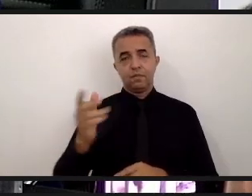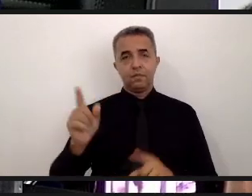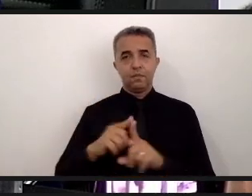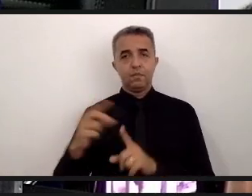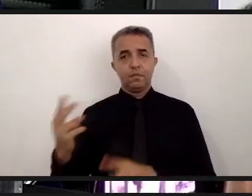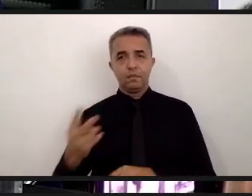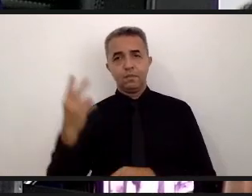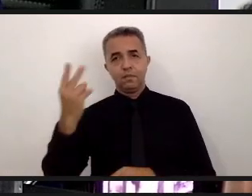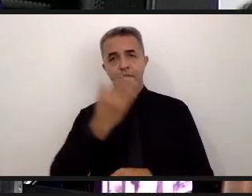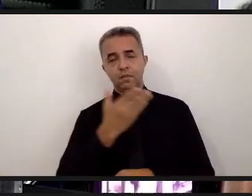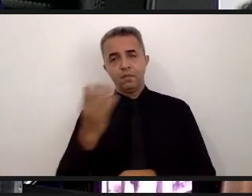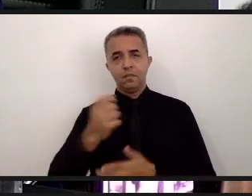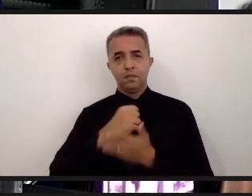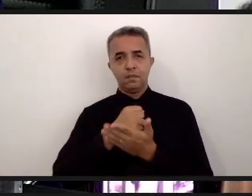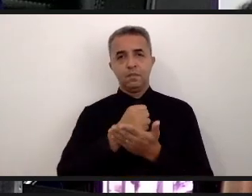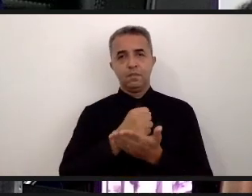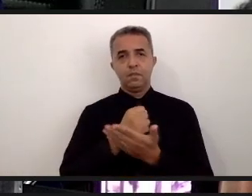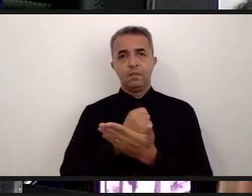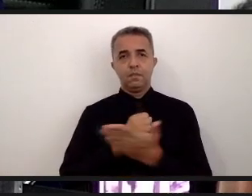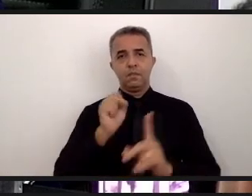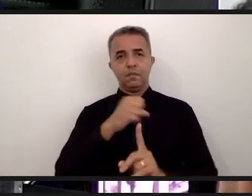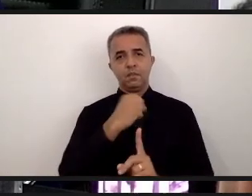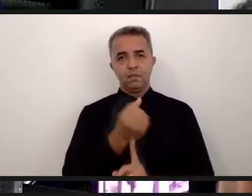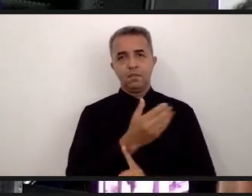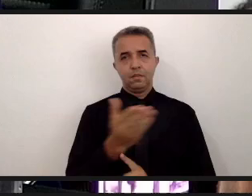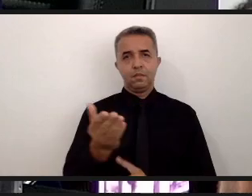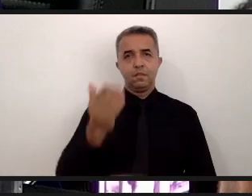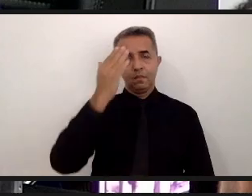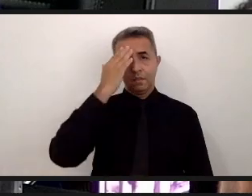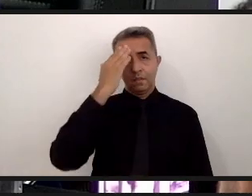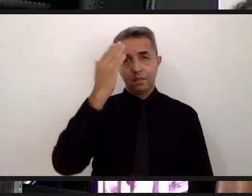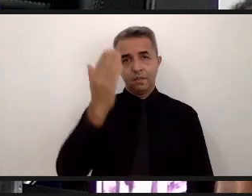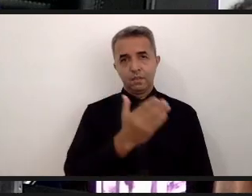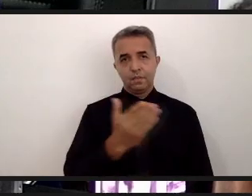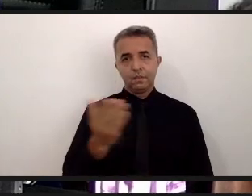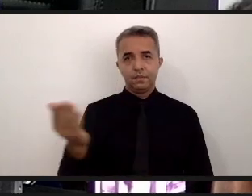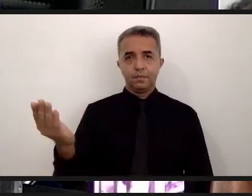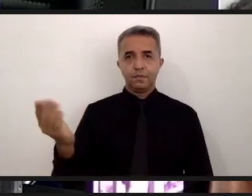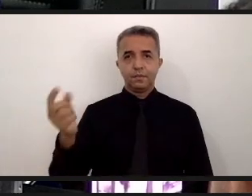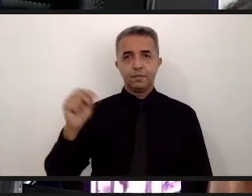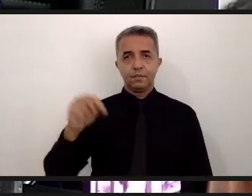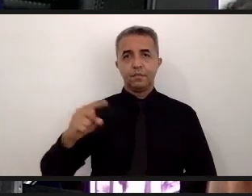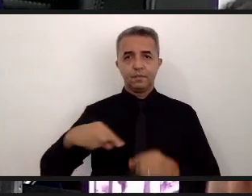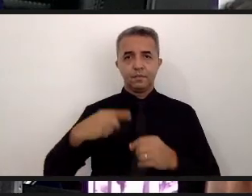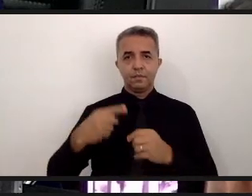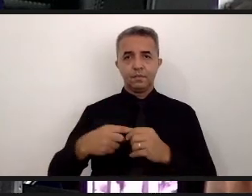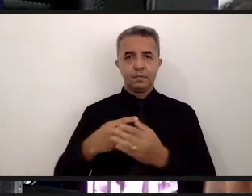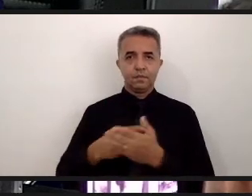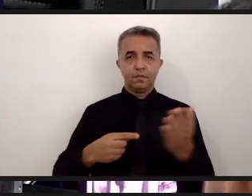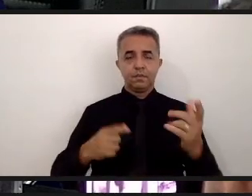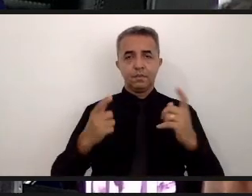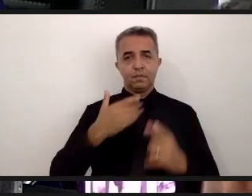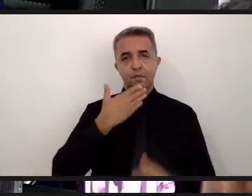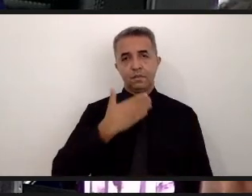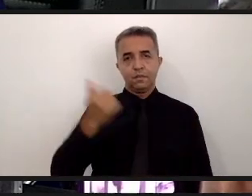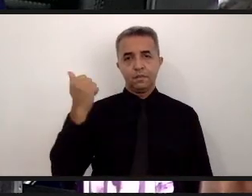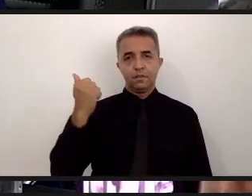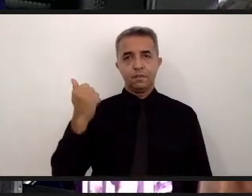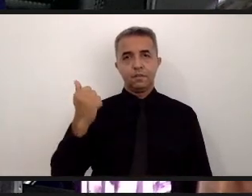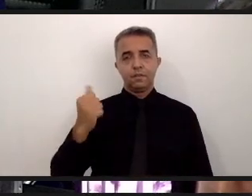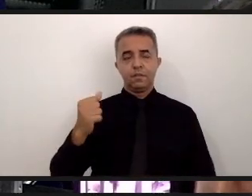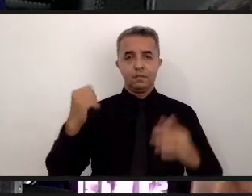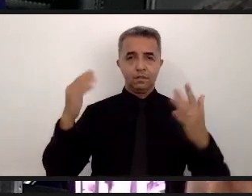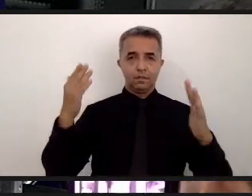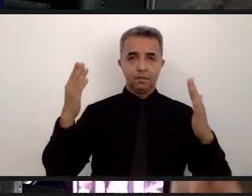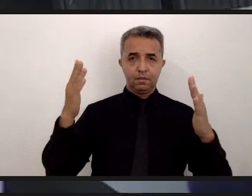significativas contribuições para a nossa sociedade. Obrigado por fazerem da nossa cidade um lugar melhor. E um aplauso a